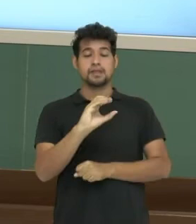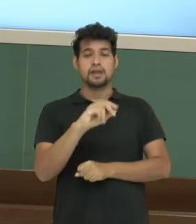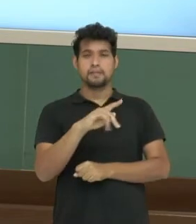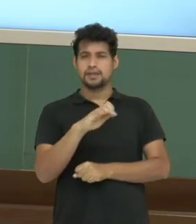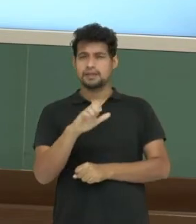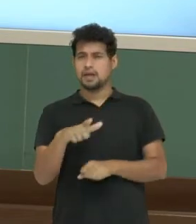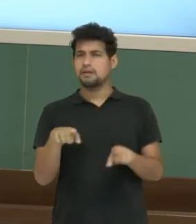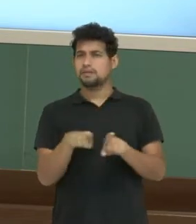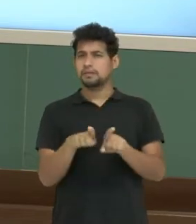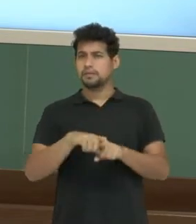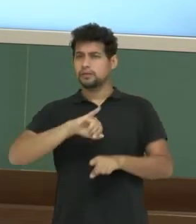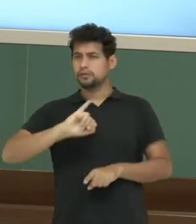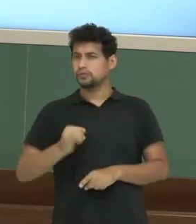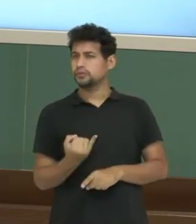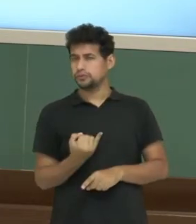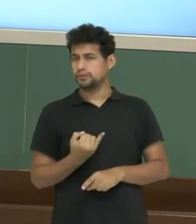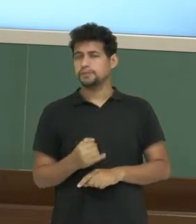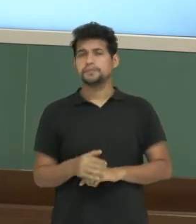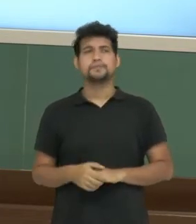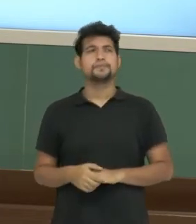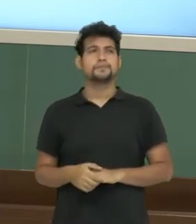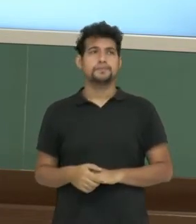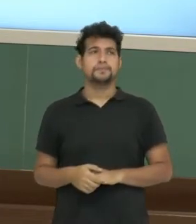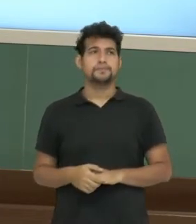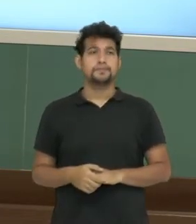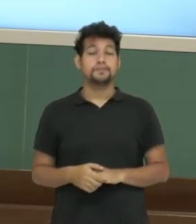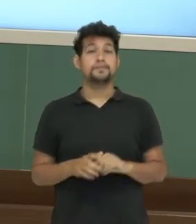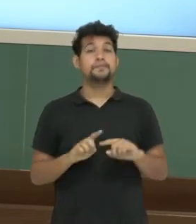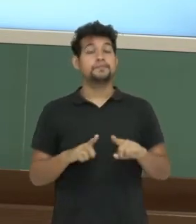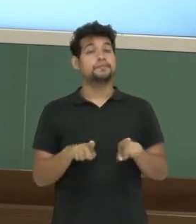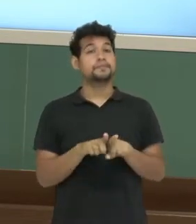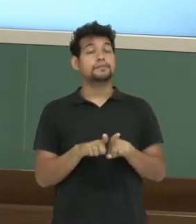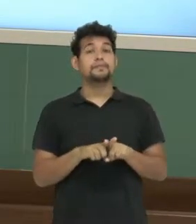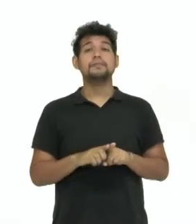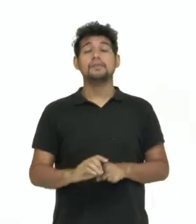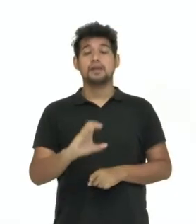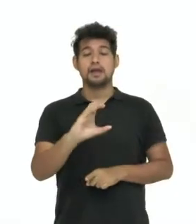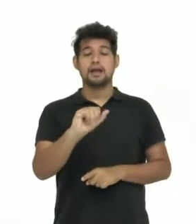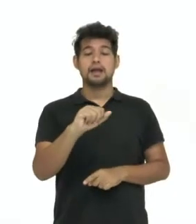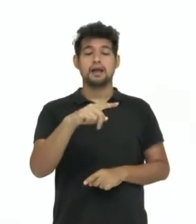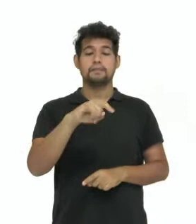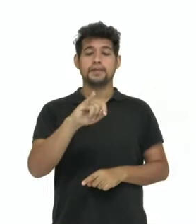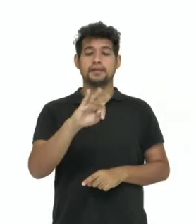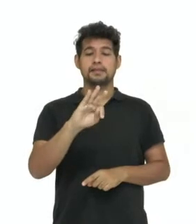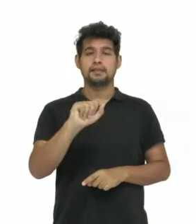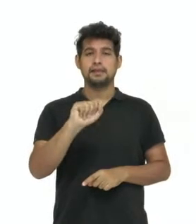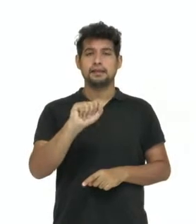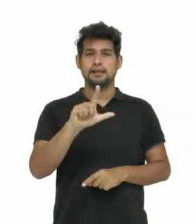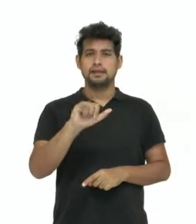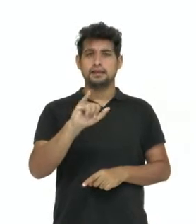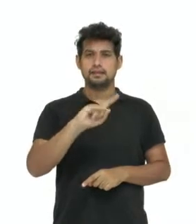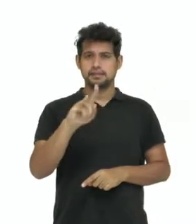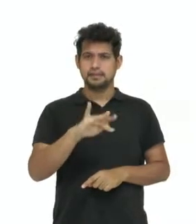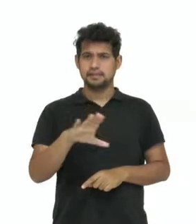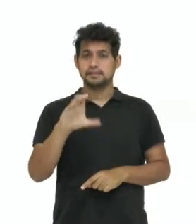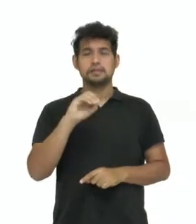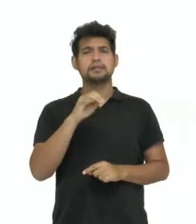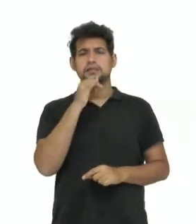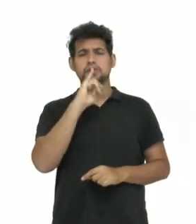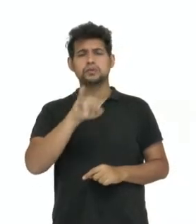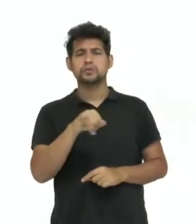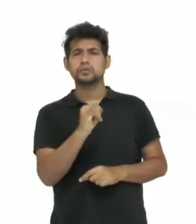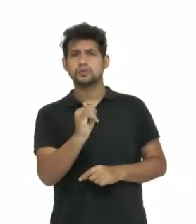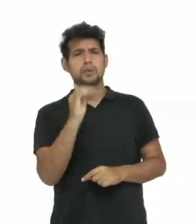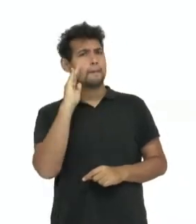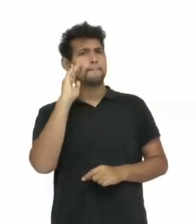determinado juro ali, ok? Chamamos de capitalização o momento em que os juros são incorporados ao